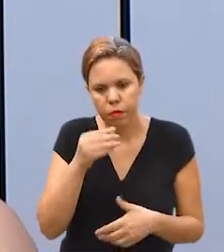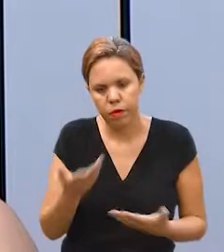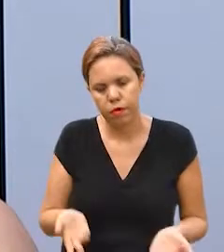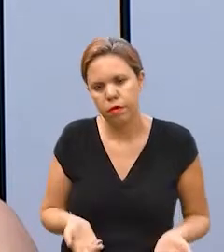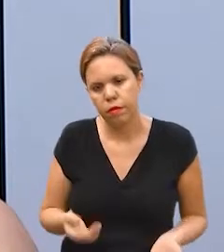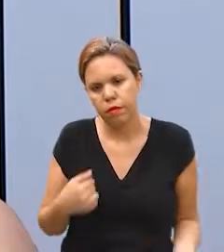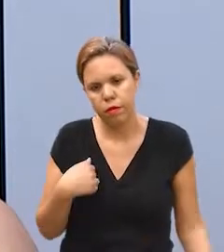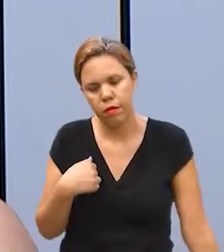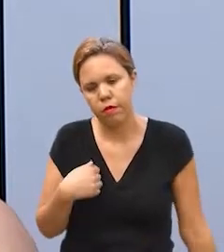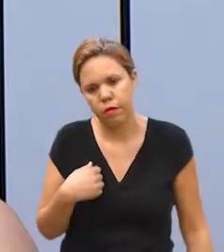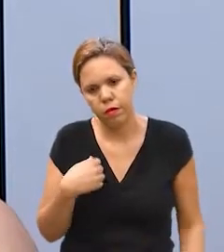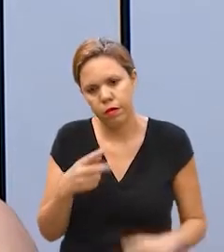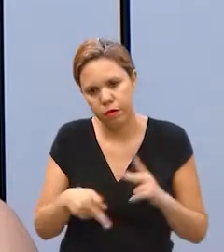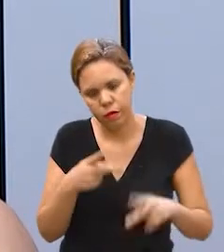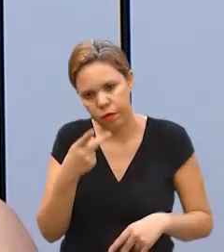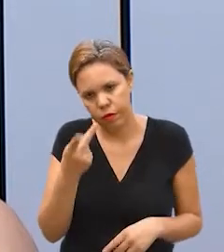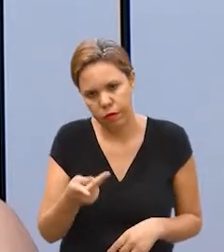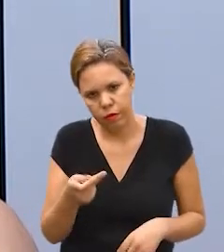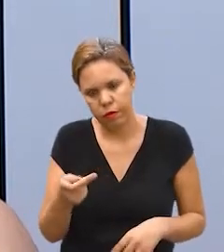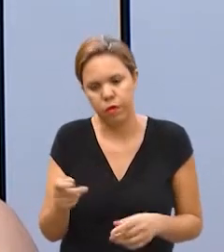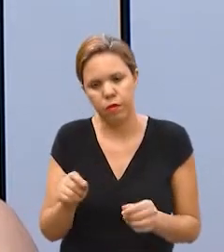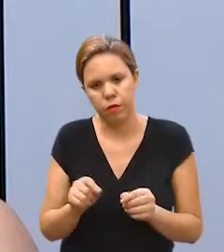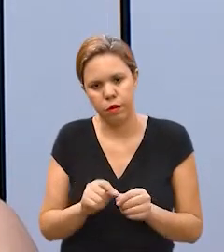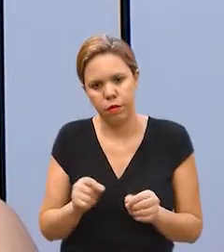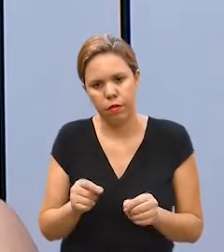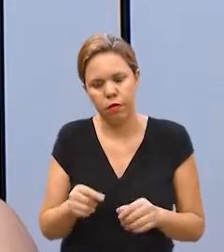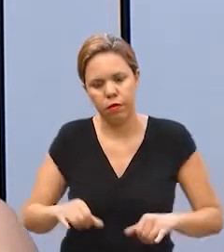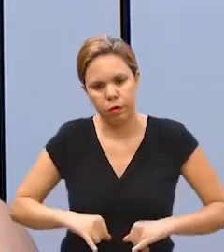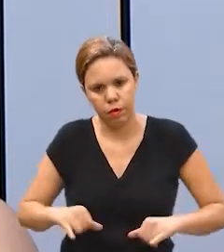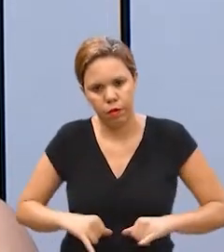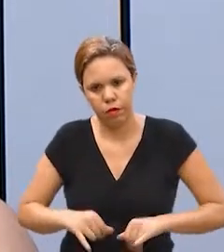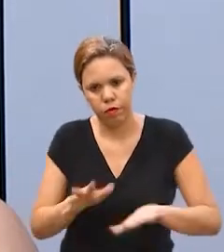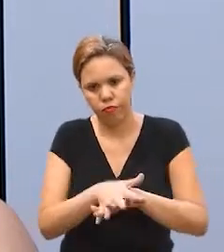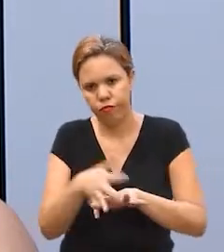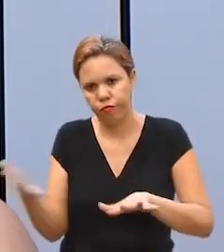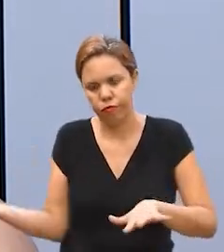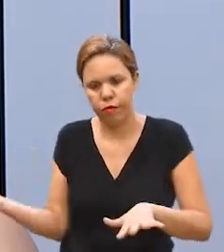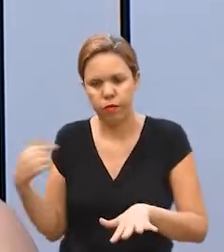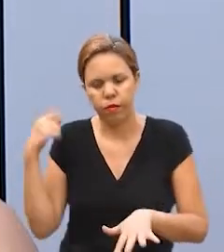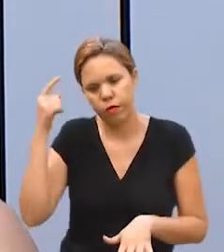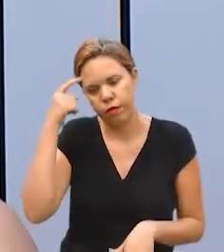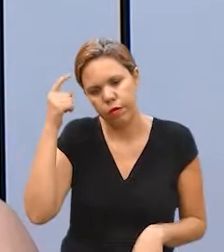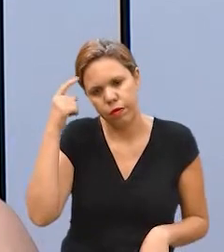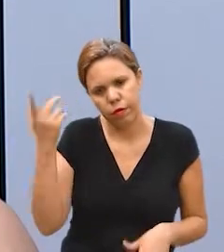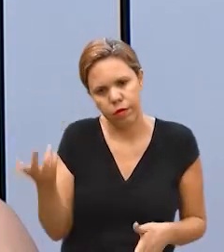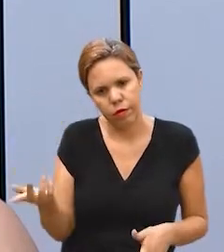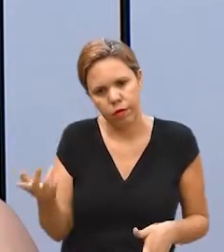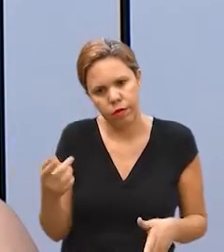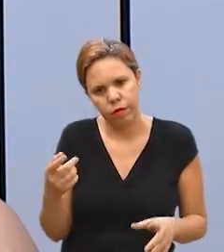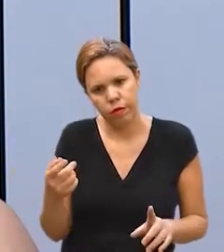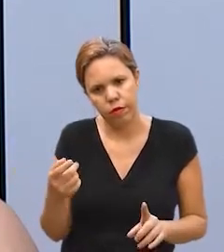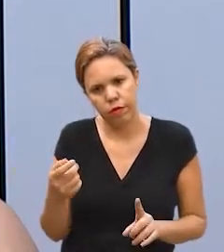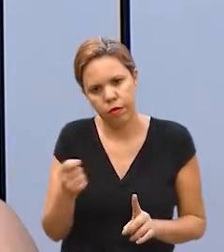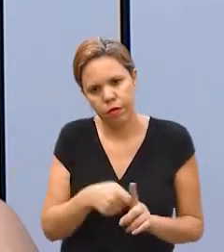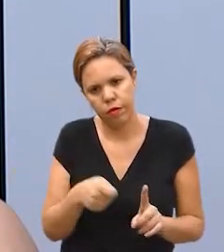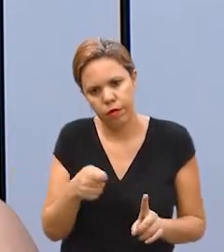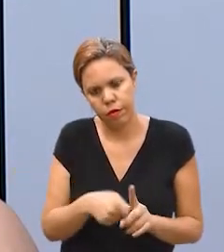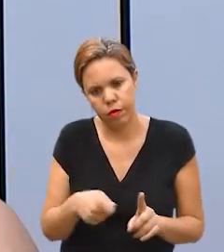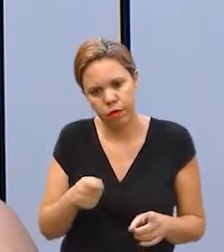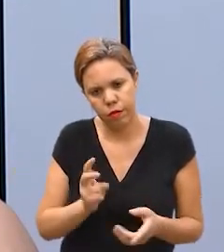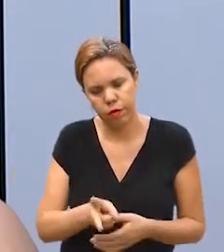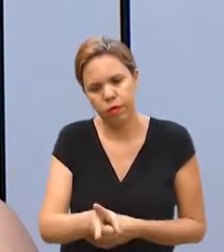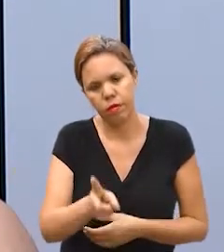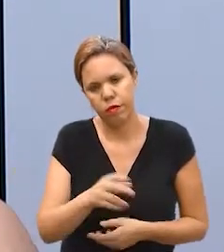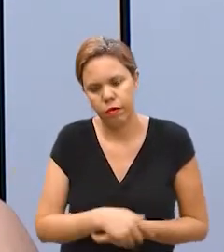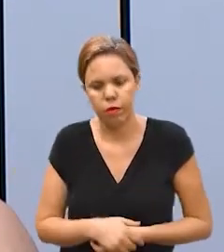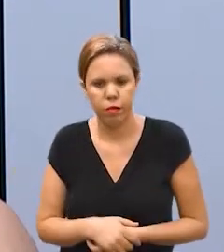gente está falando de pessoas que sofrem exclusão, então a gente está pensando, a gente precisa de políticas de